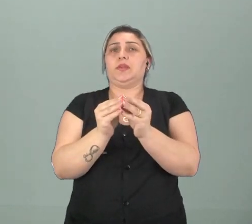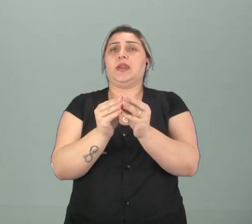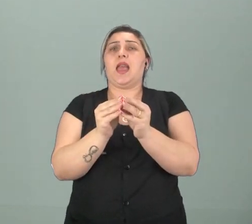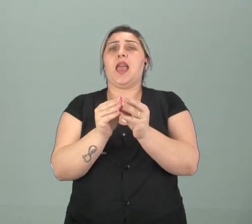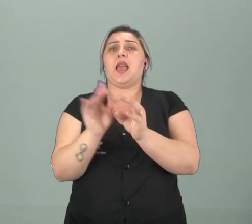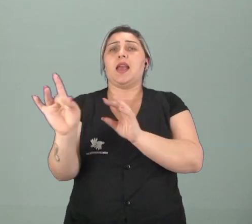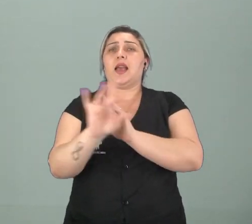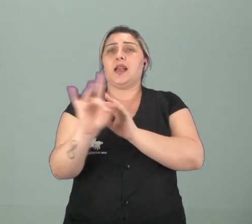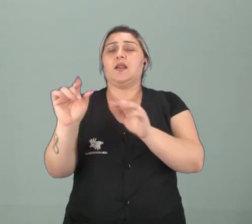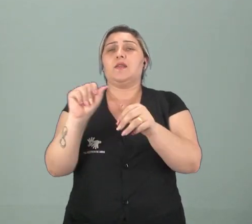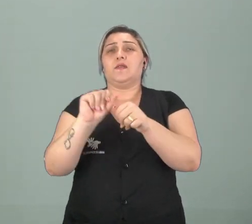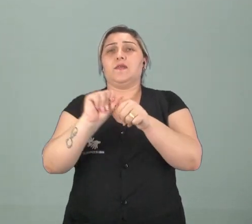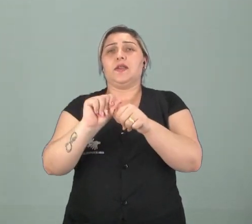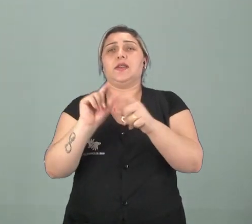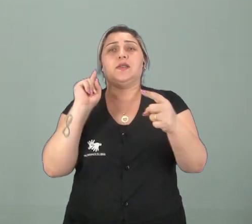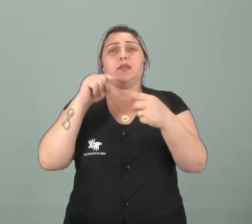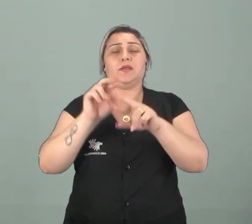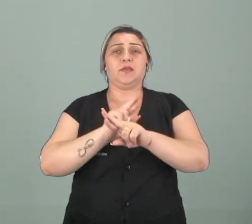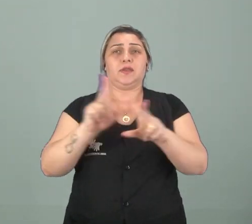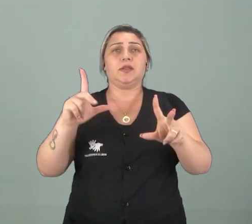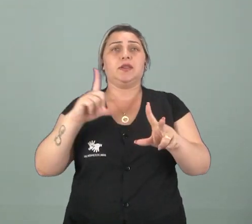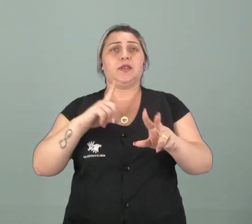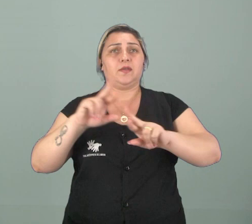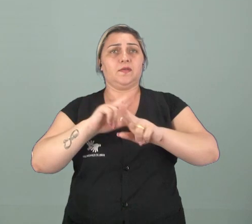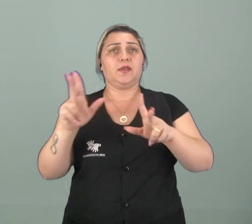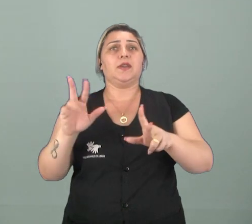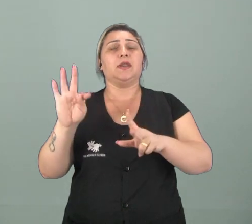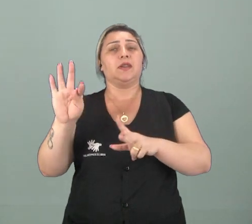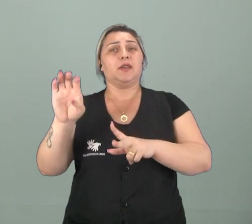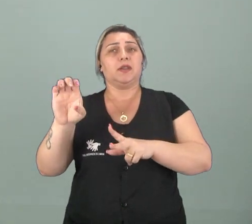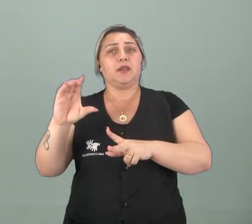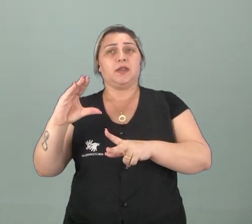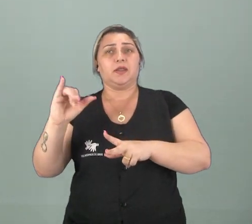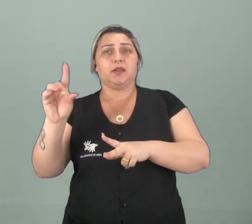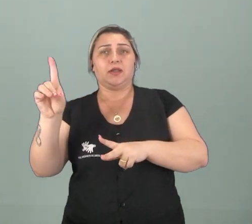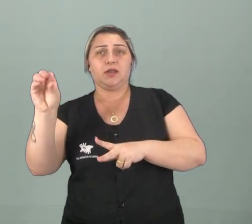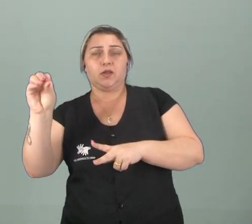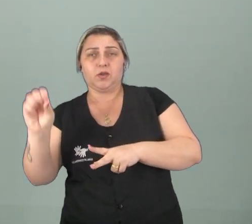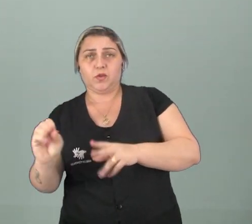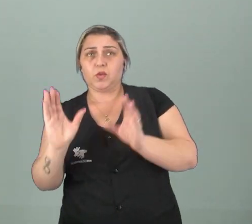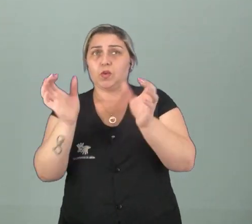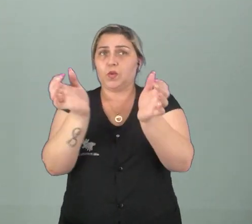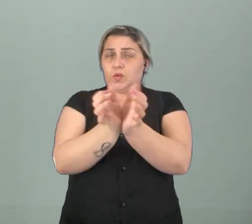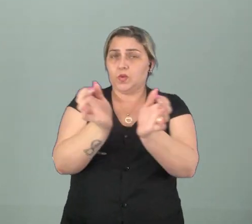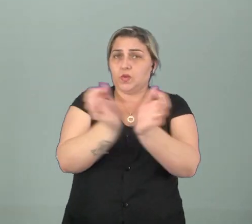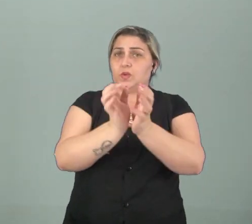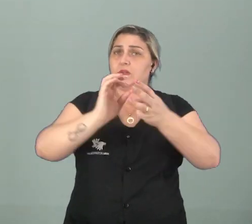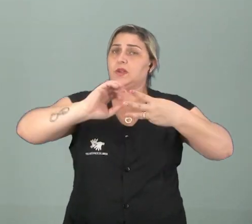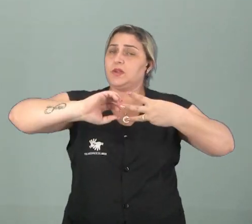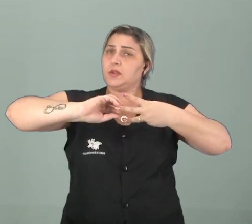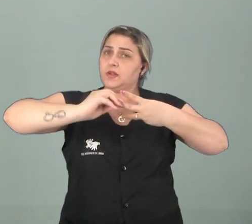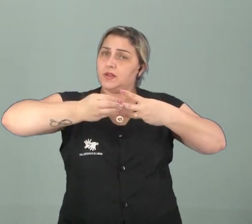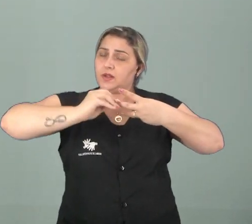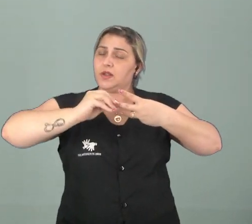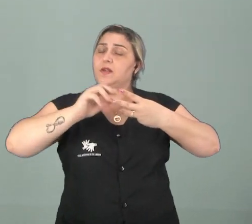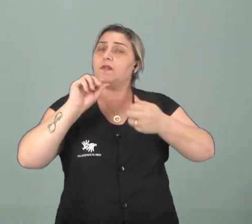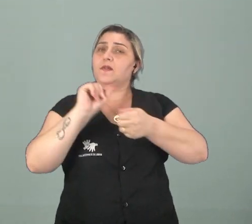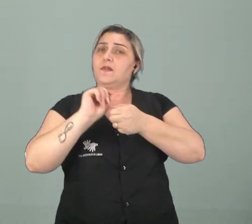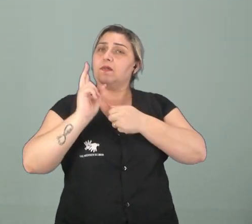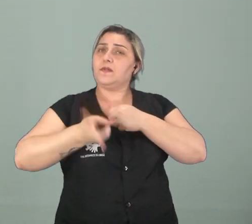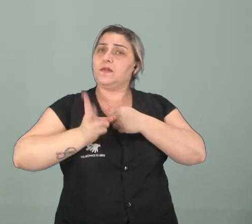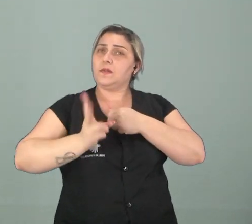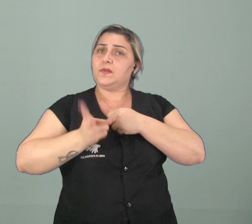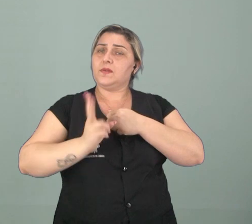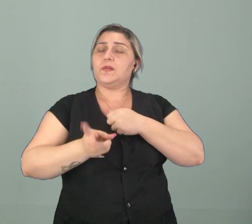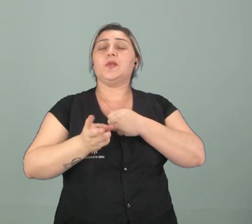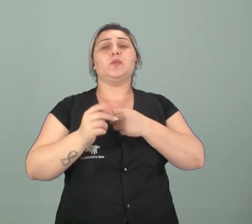desempenhando funções iguais, nós vamos ter os diferentes tecidos. Então, os tecidos são o quê? Conjunto de células desempenhando a mesma função,